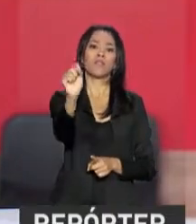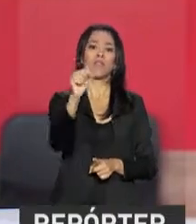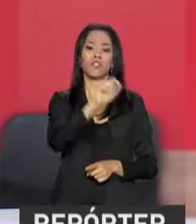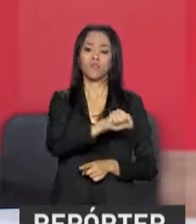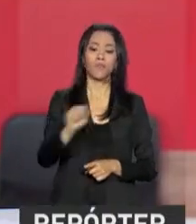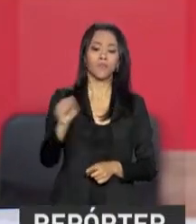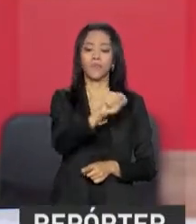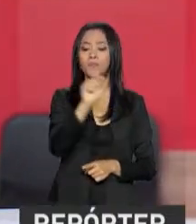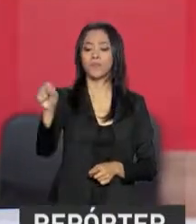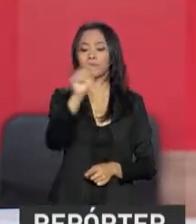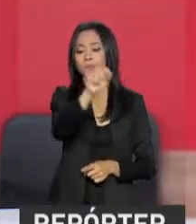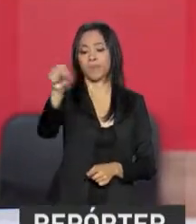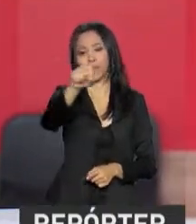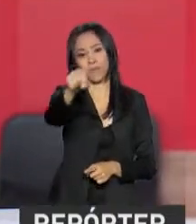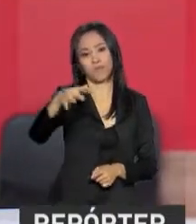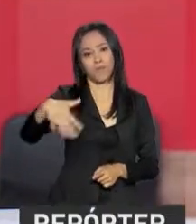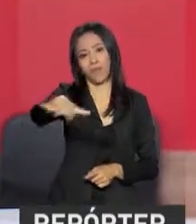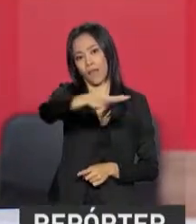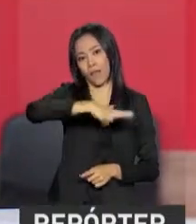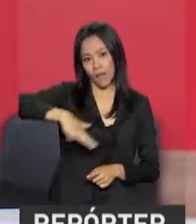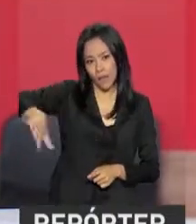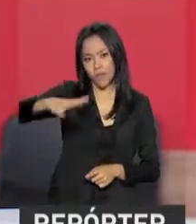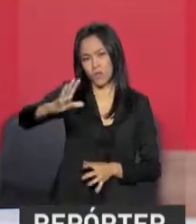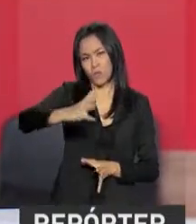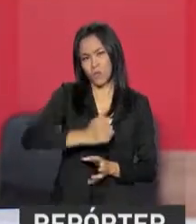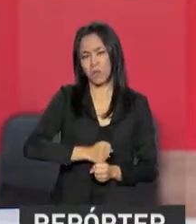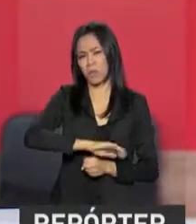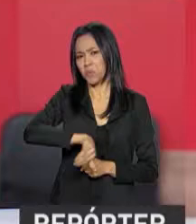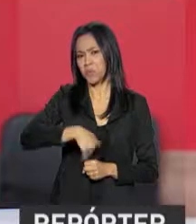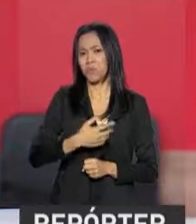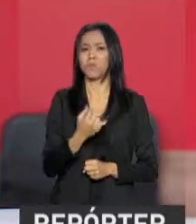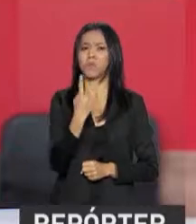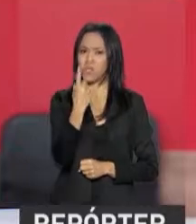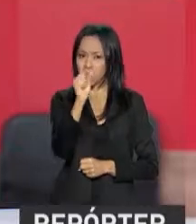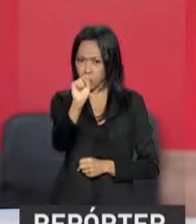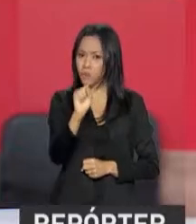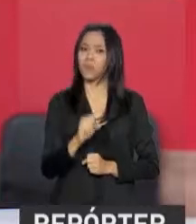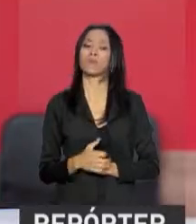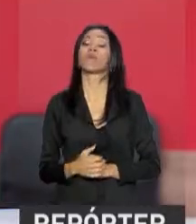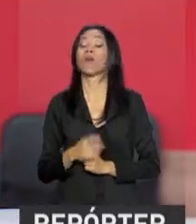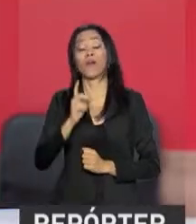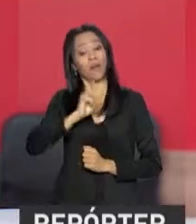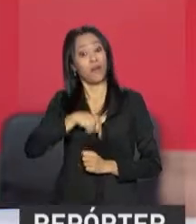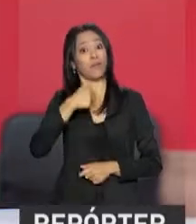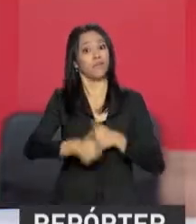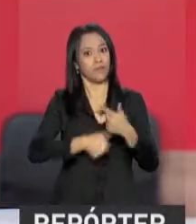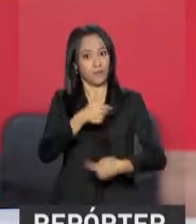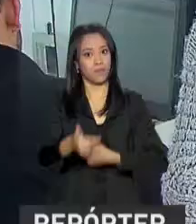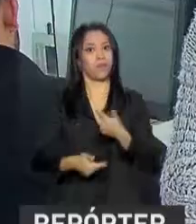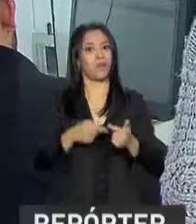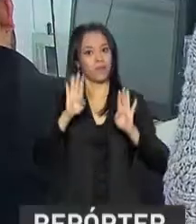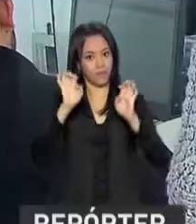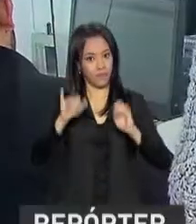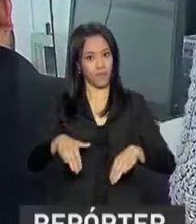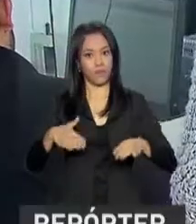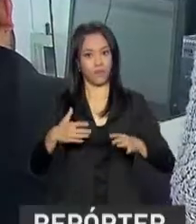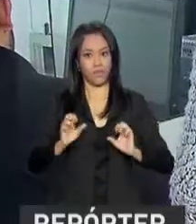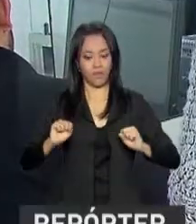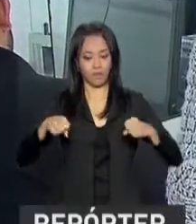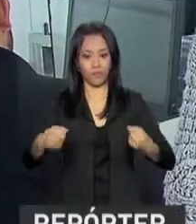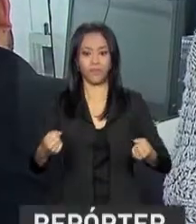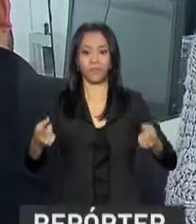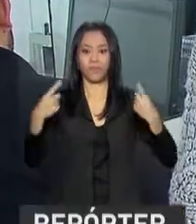para atendimento certificado digital que vai totalizar e 18 então a operação que está investindo bem micro e